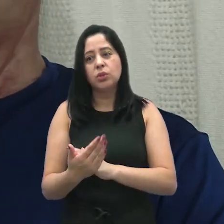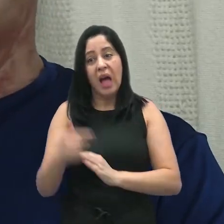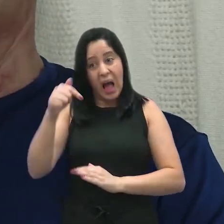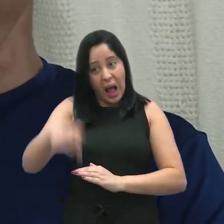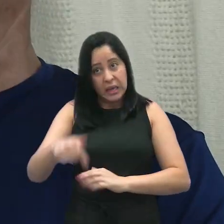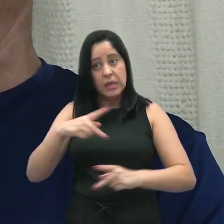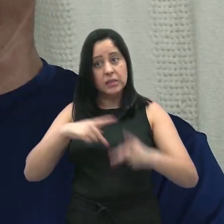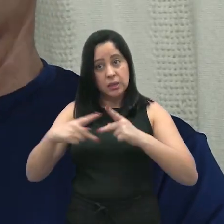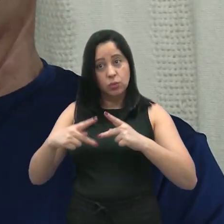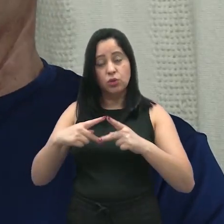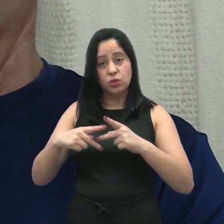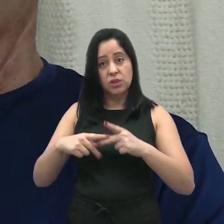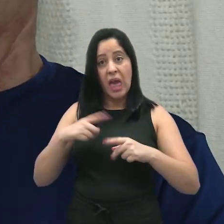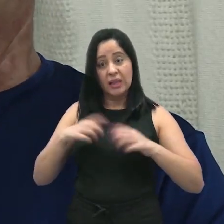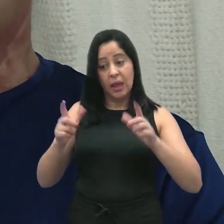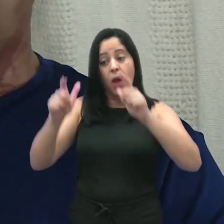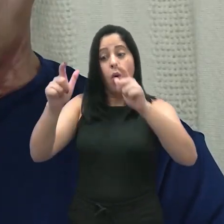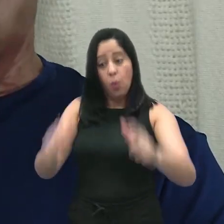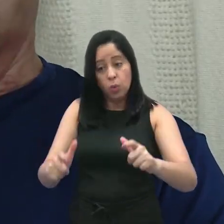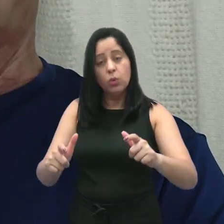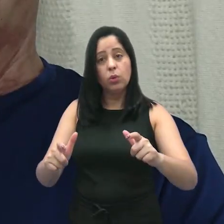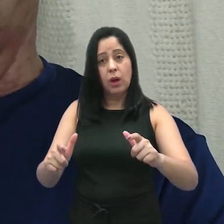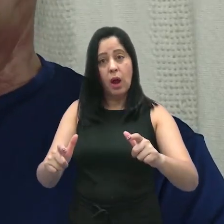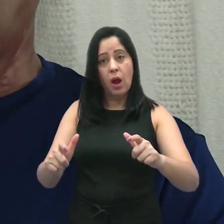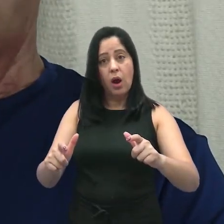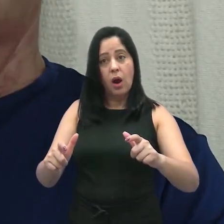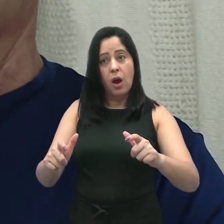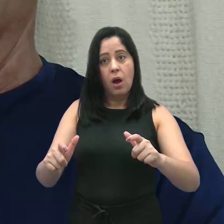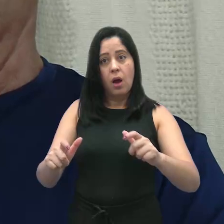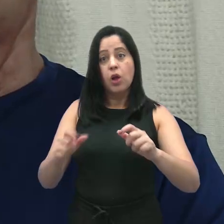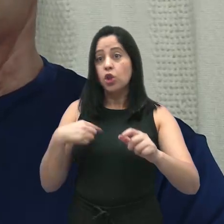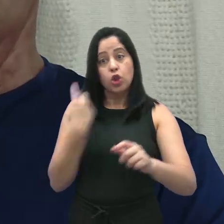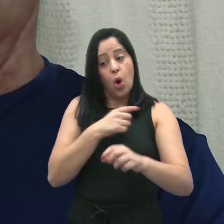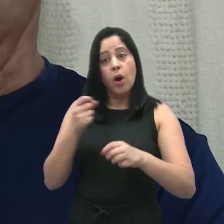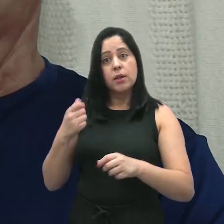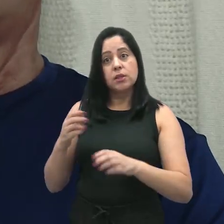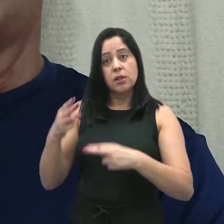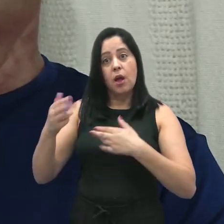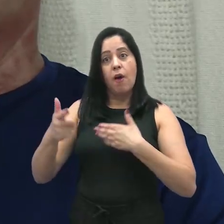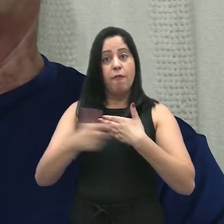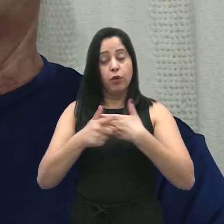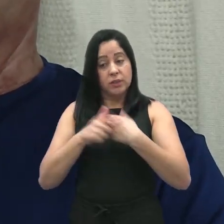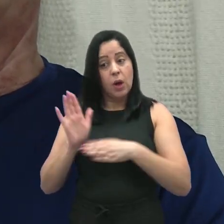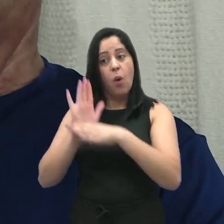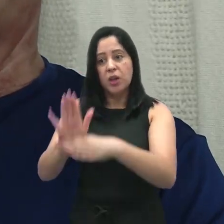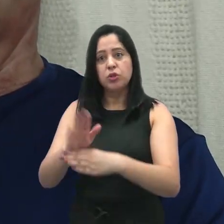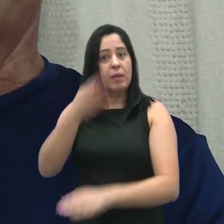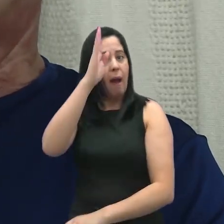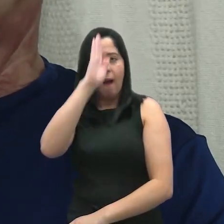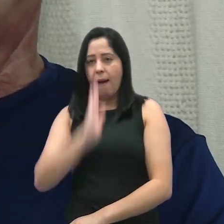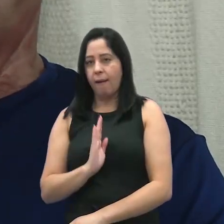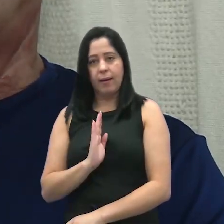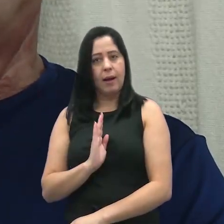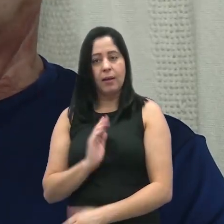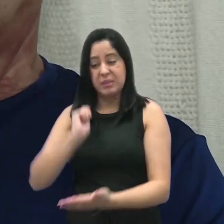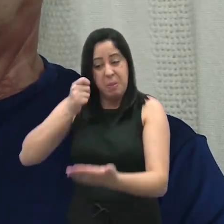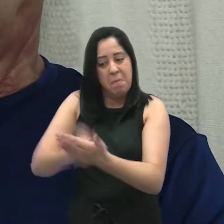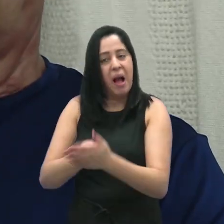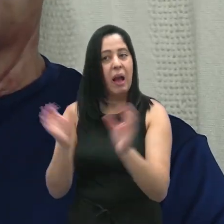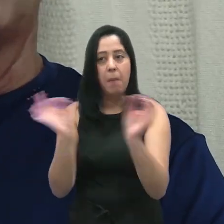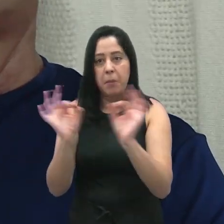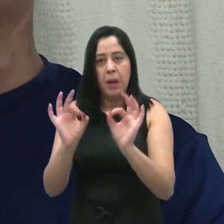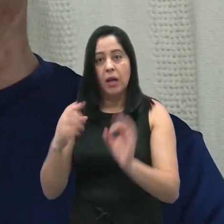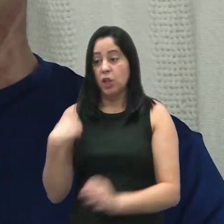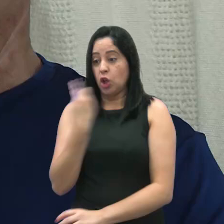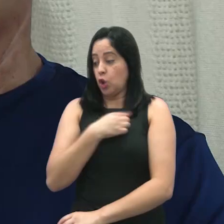lugar há 21 anos em São José que entende a sua dor e que está aqui para ajudar. Esse é o trabalho nosso. Não paga nada, é totalmente gratuito,